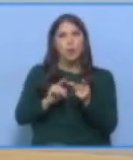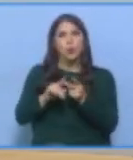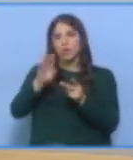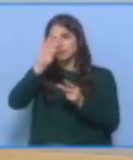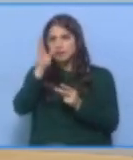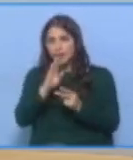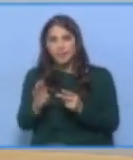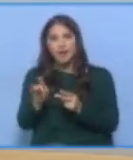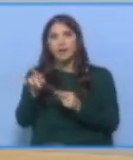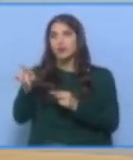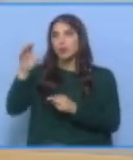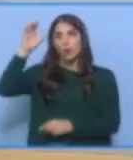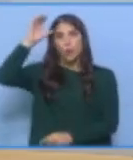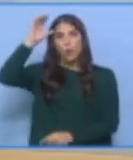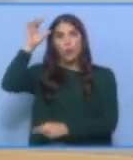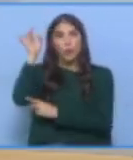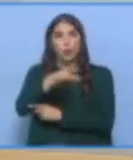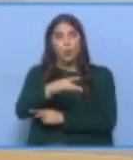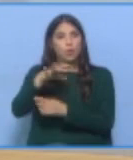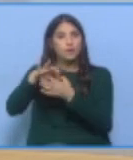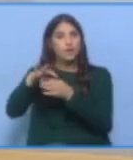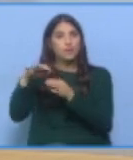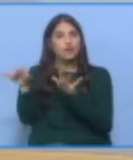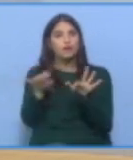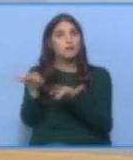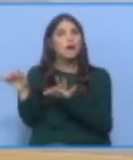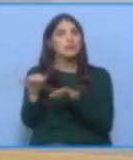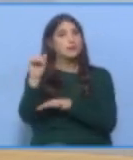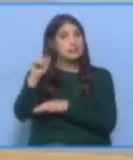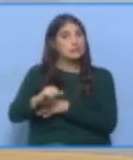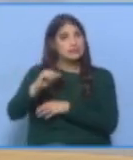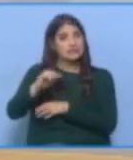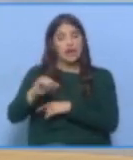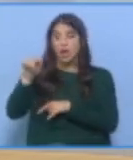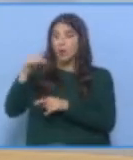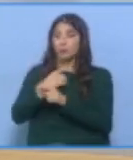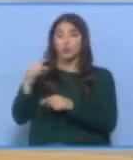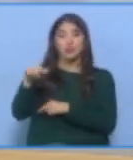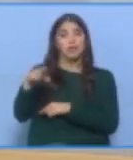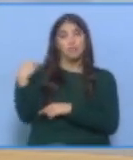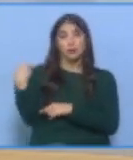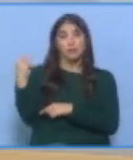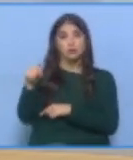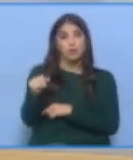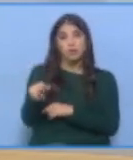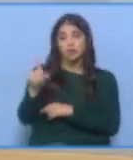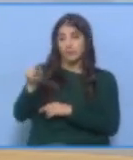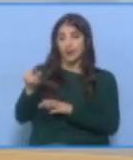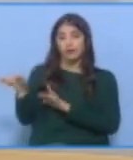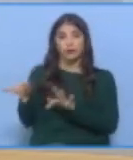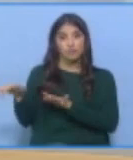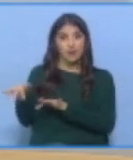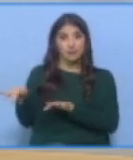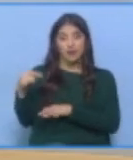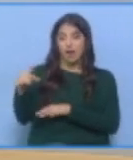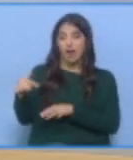ele é um gênio da informática, diziam logo desde pequenino. E ele sempre preocupava-se por isto. E mesmo na informática, uma dimensão muito importante que